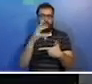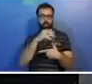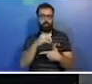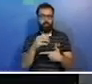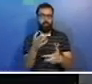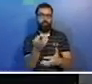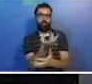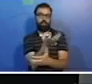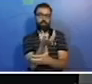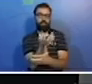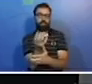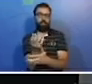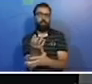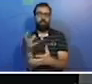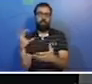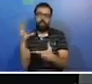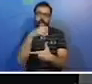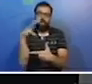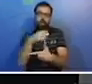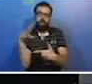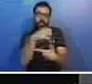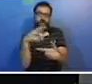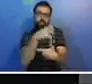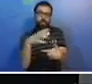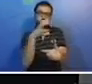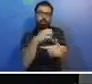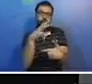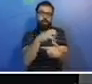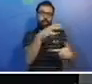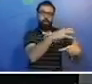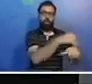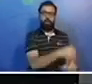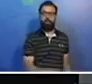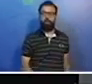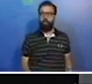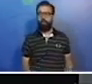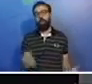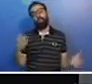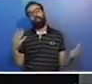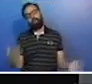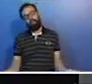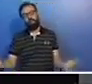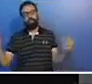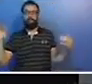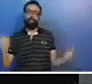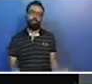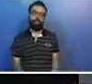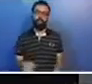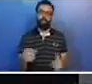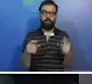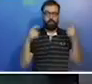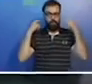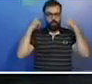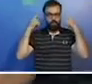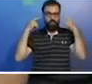o pasto. Com isso, os criadores ficaram sem as ovelhas também, tá?